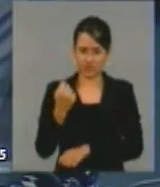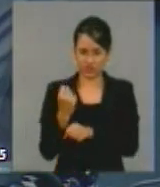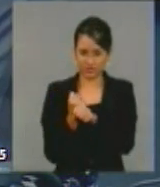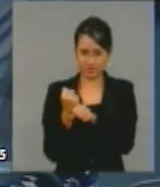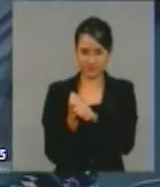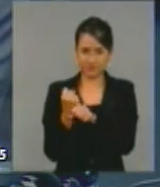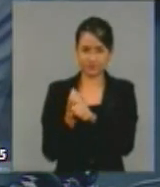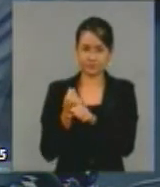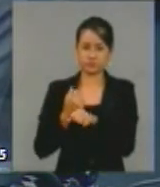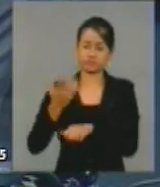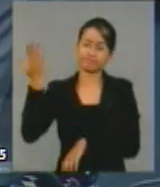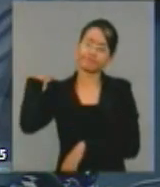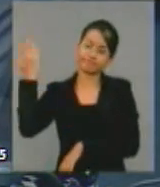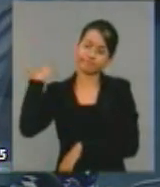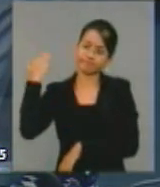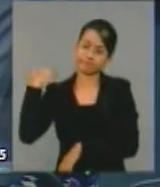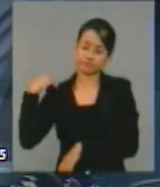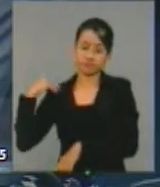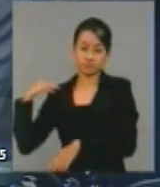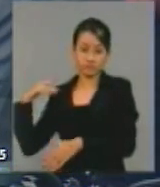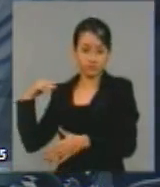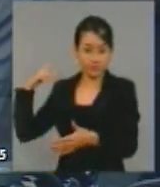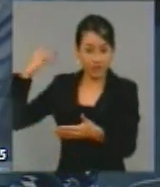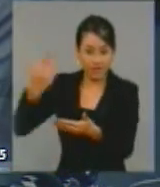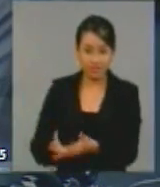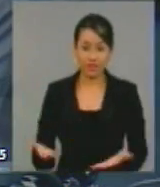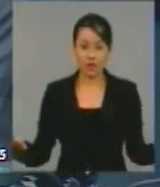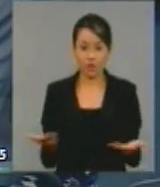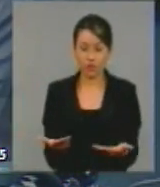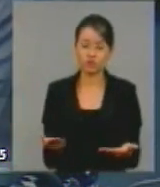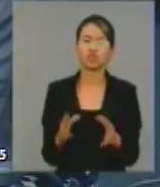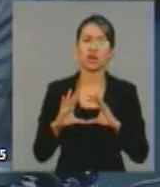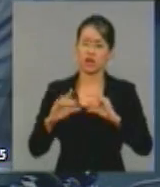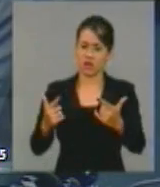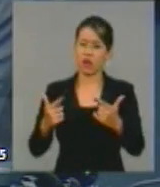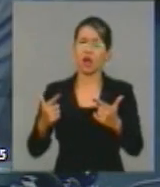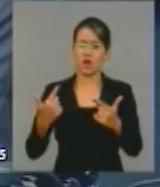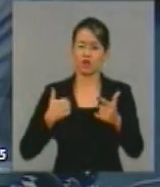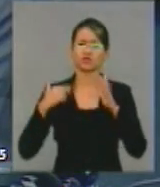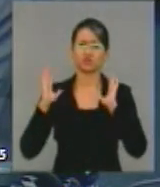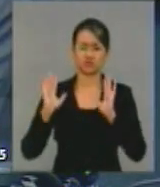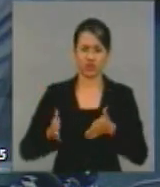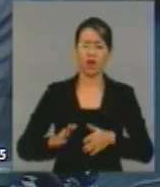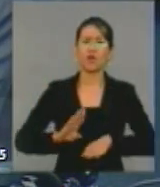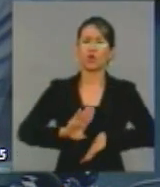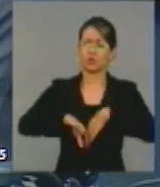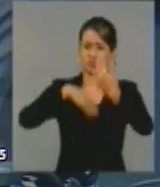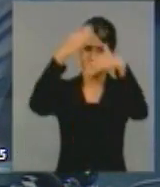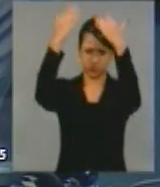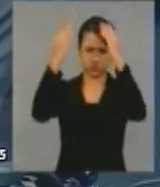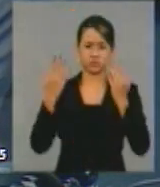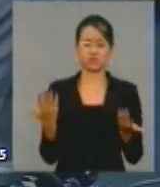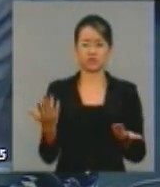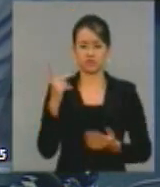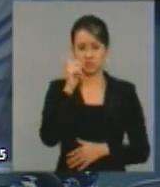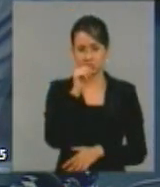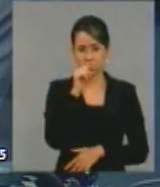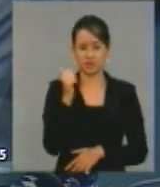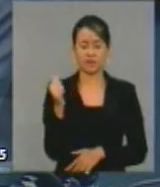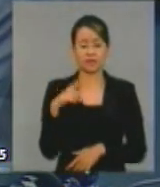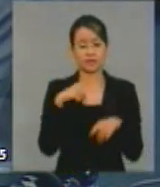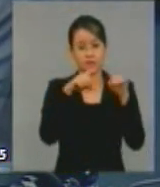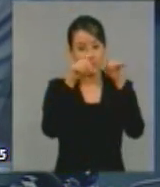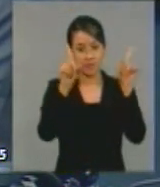foi dobrada a sua capacidade hídrica. O Ceará de hoje já não tem programas como o Seguro Safra, que o